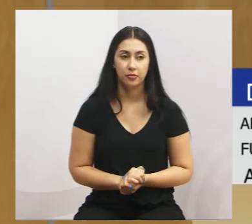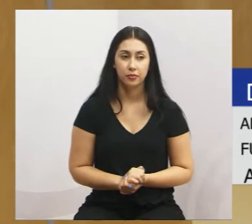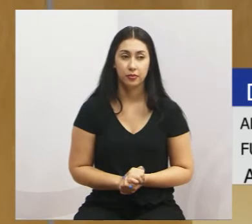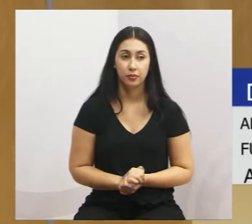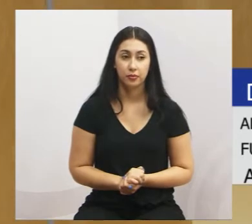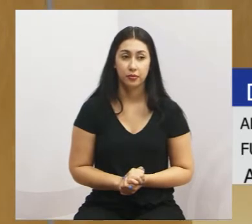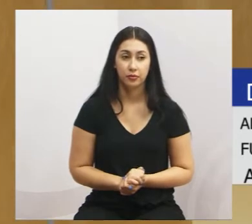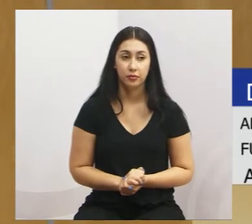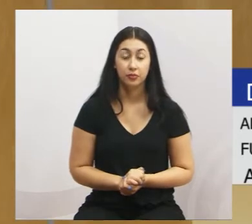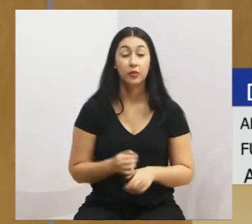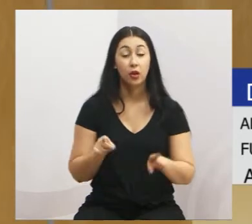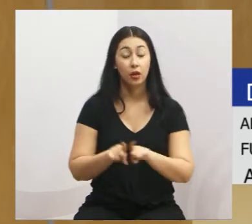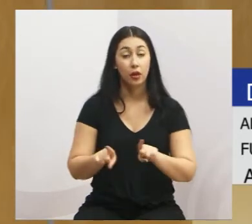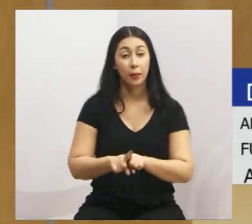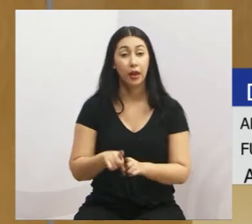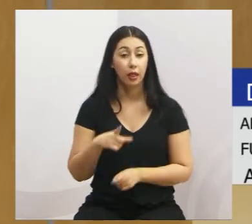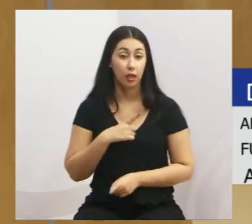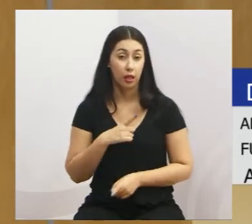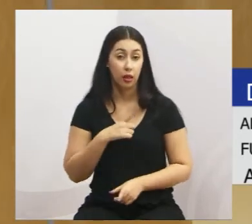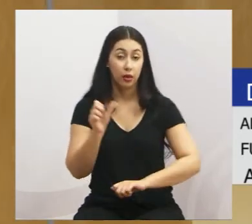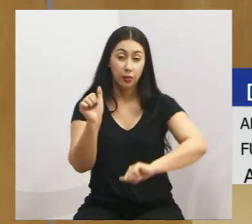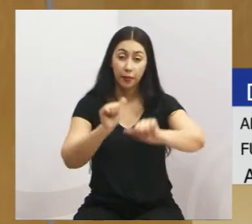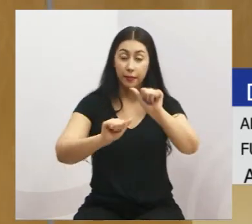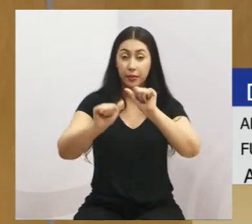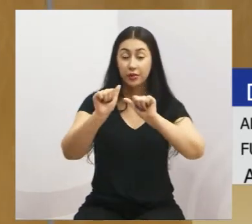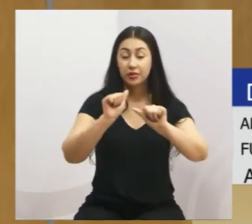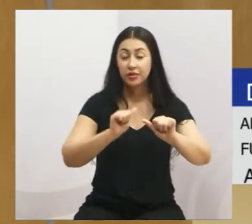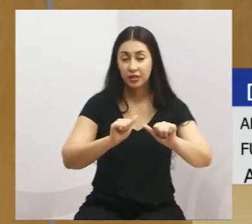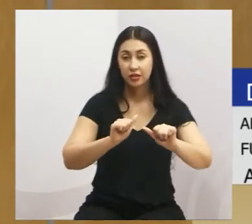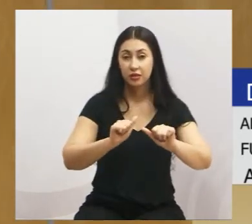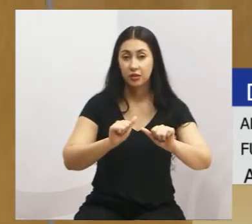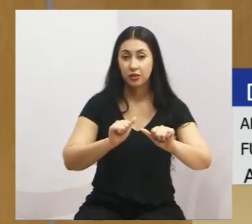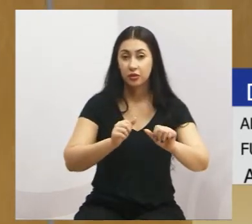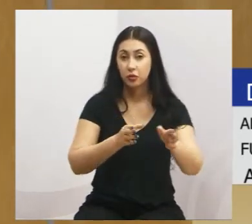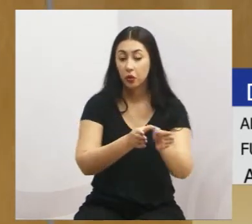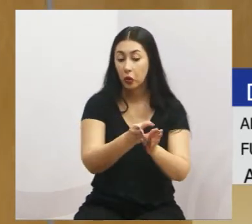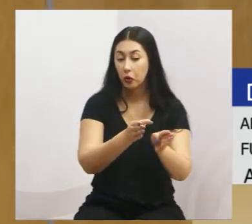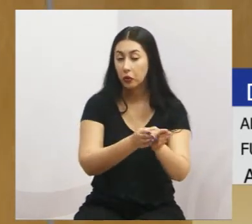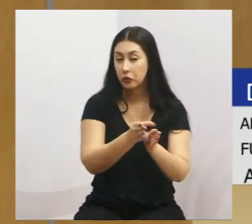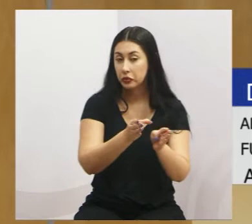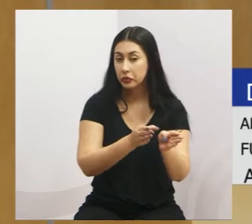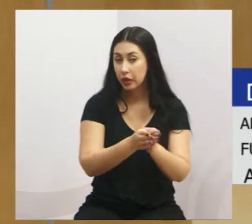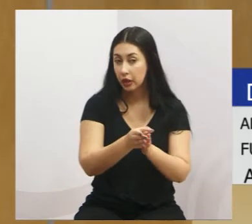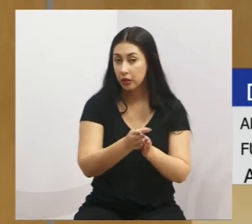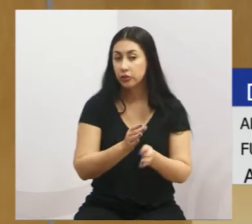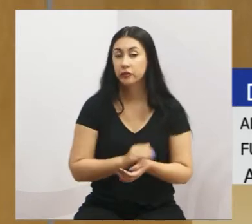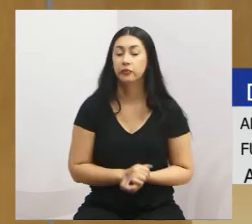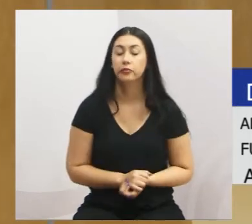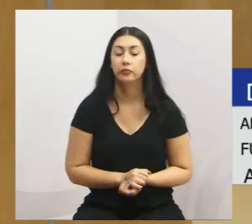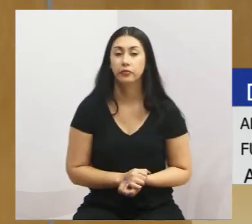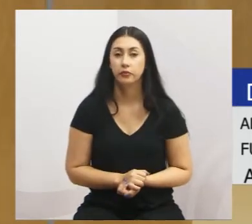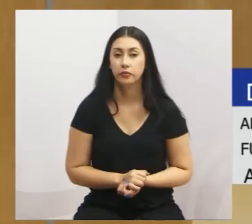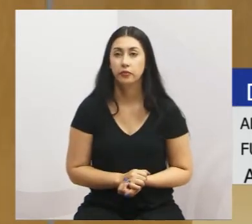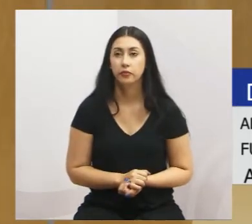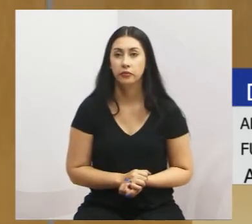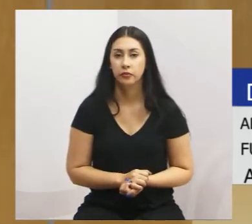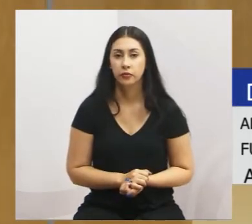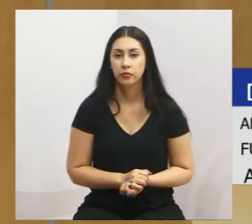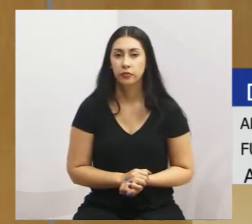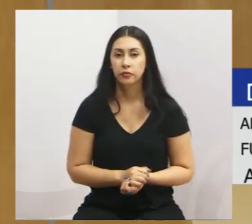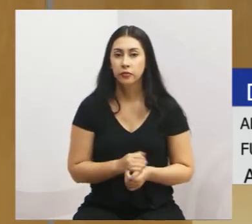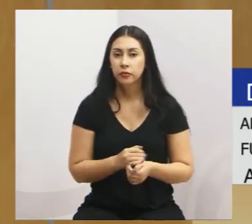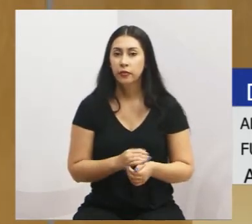Outra, existe também uma mudança no Conselho, na qual está sendo